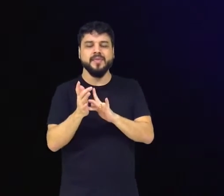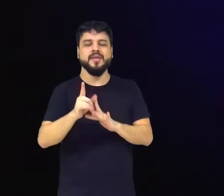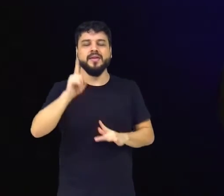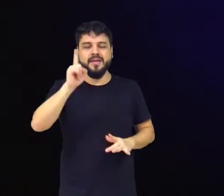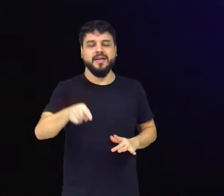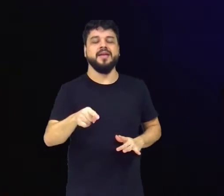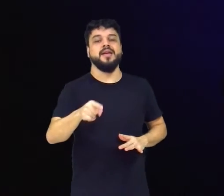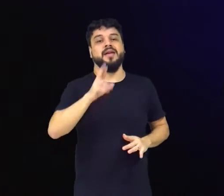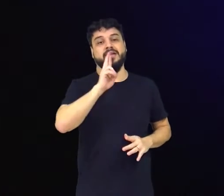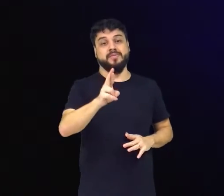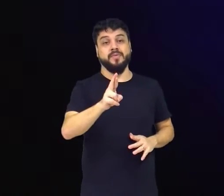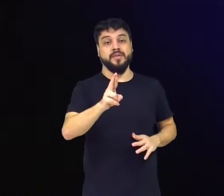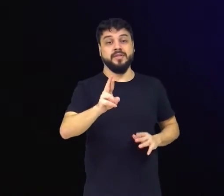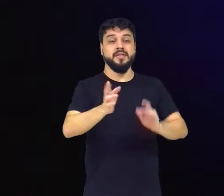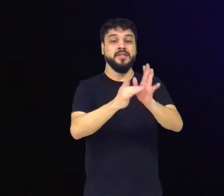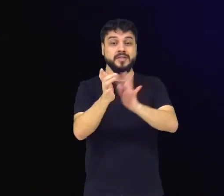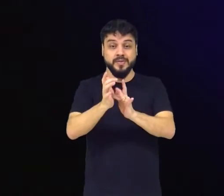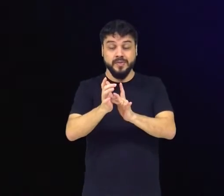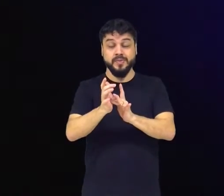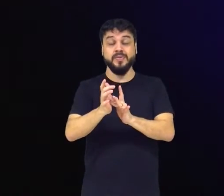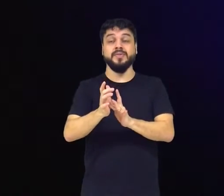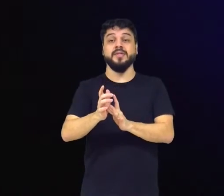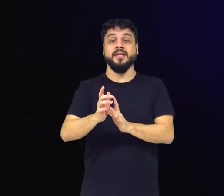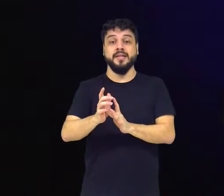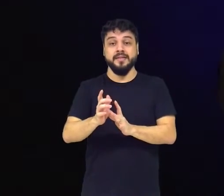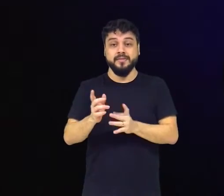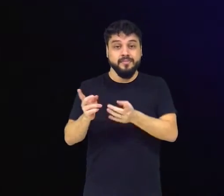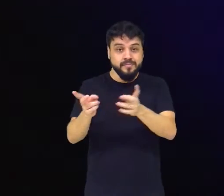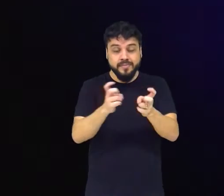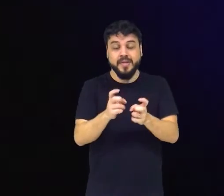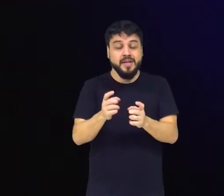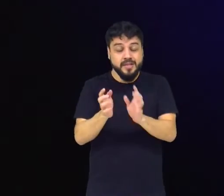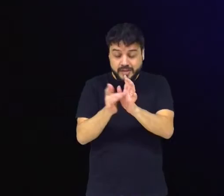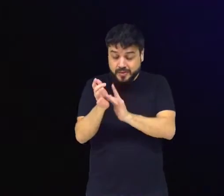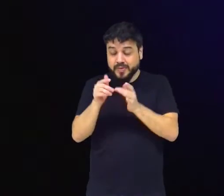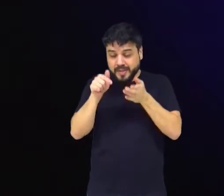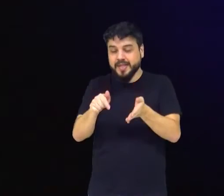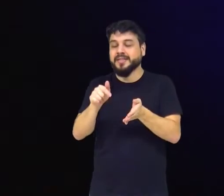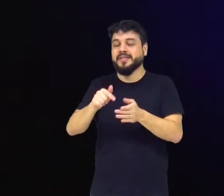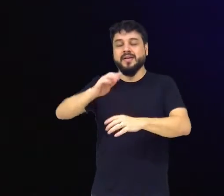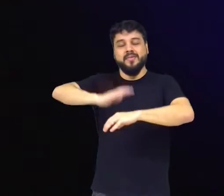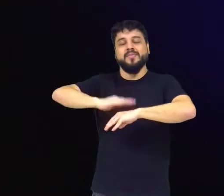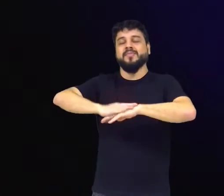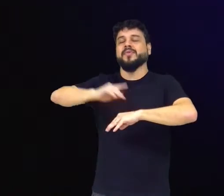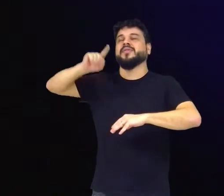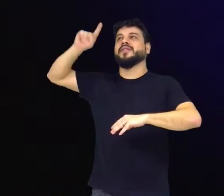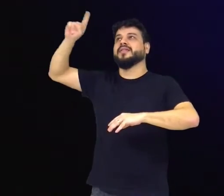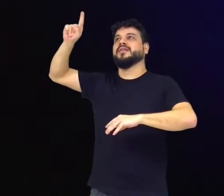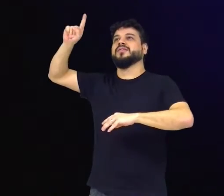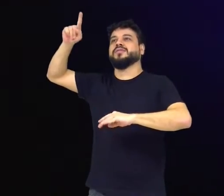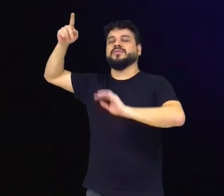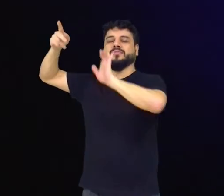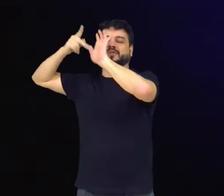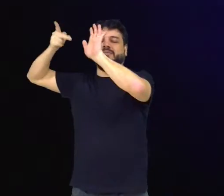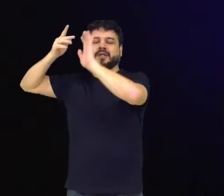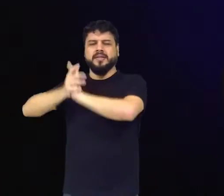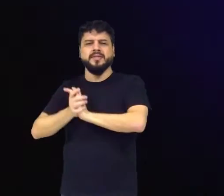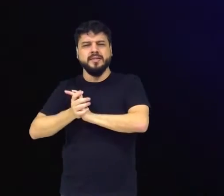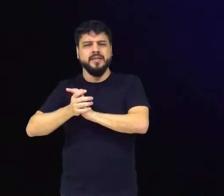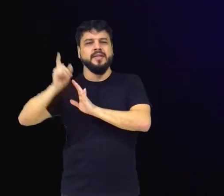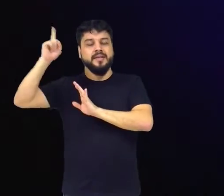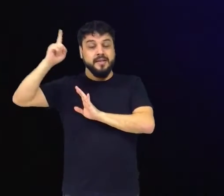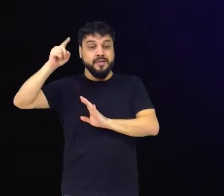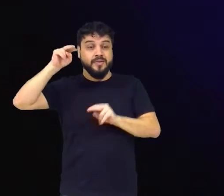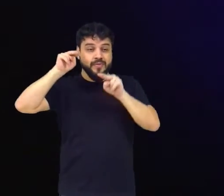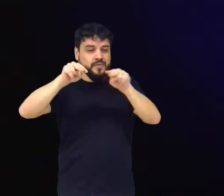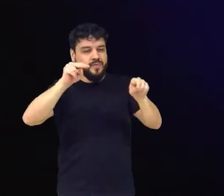promessa. Ele é a promessa de Deus para as nossas vidas. Em Jesus está a nossa vitória sobre o poder dessa carne decaída,